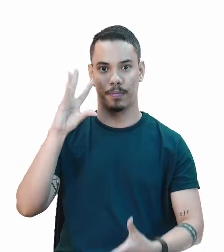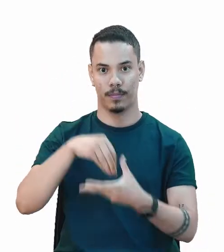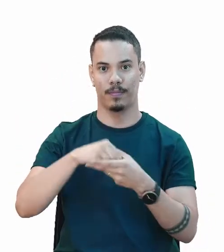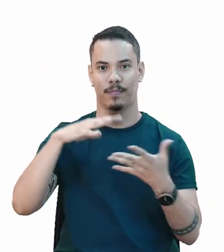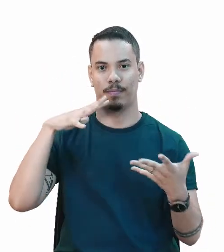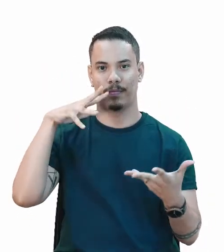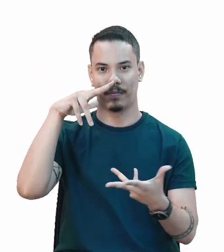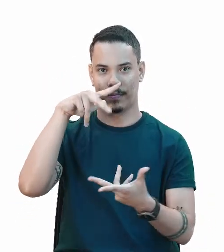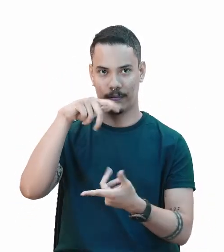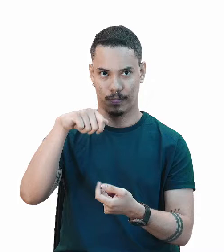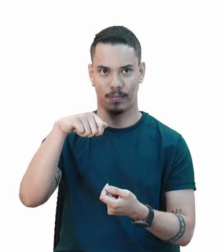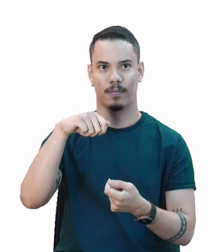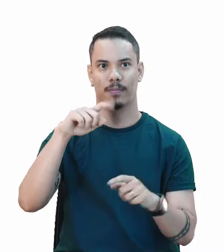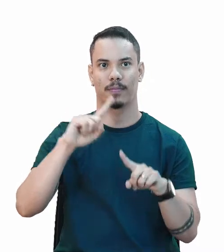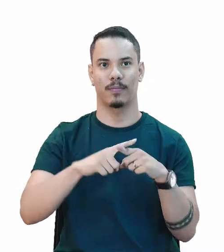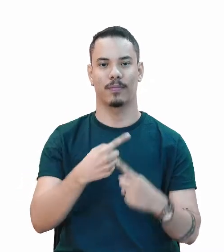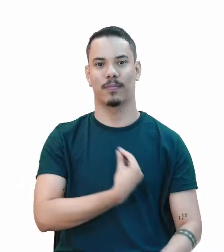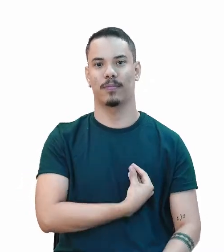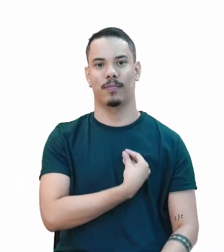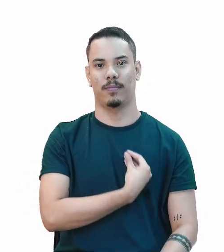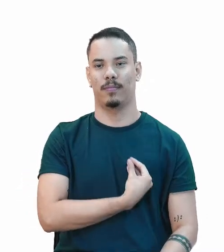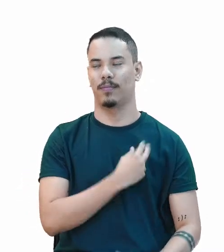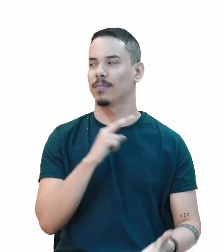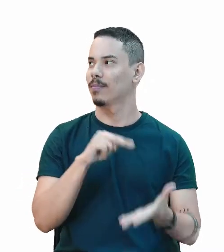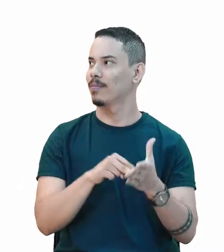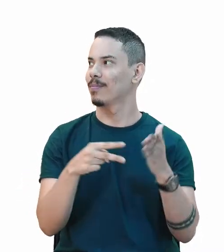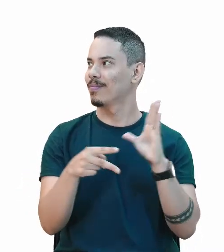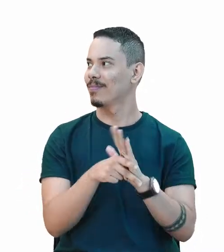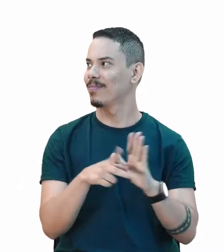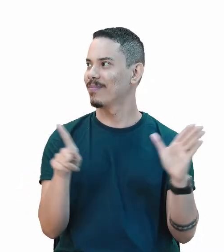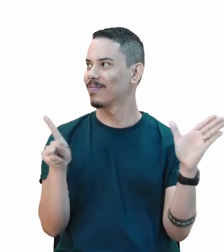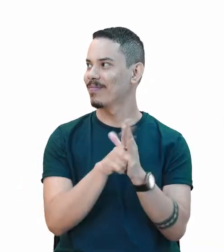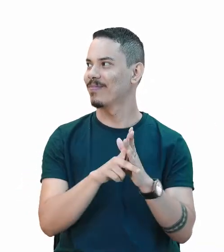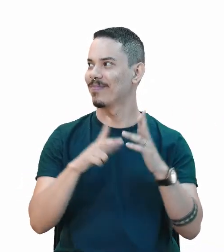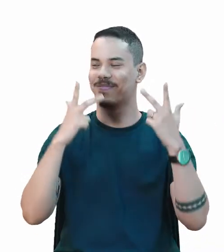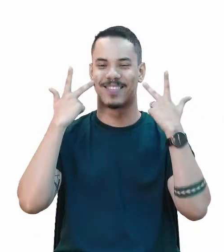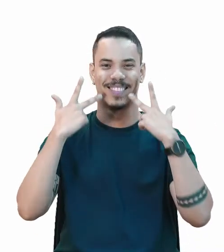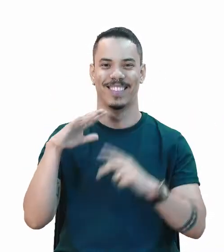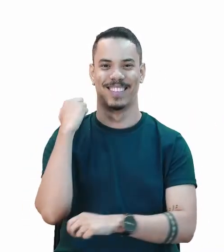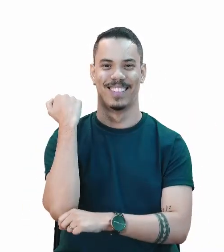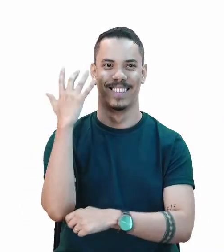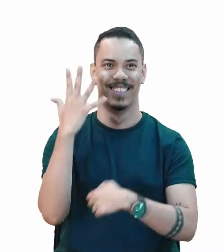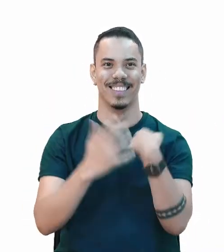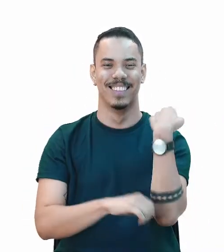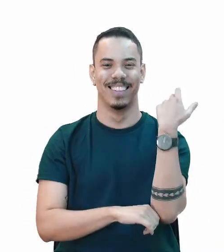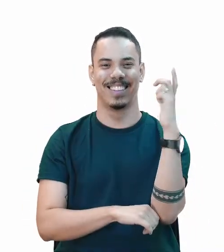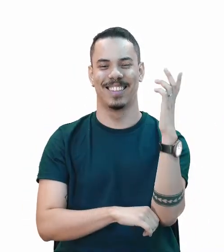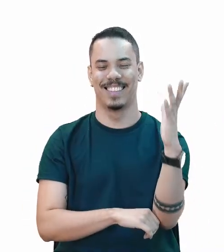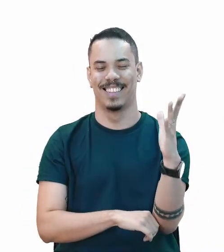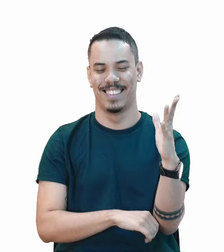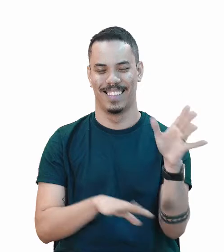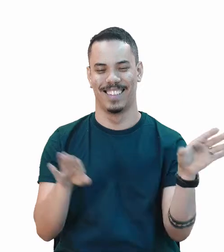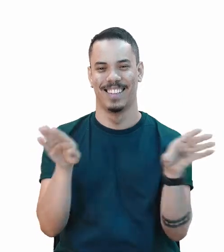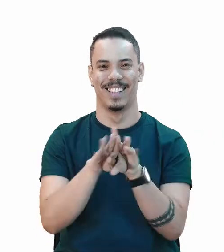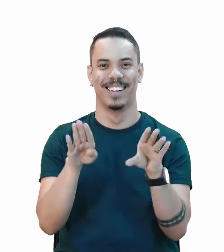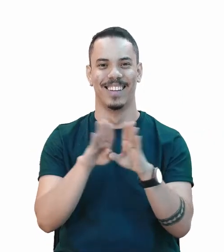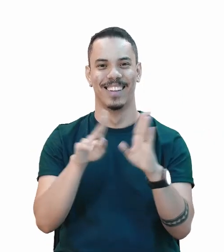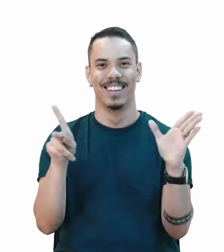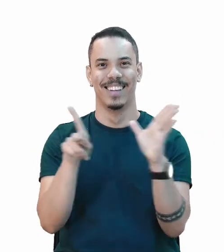O ideal da vida é viver de acordo com a natureza. Olha só, dirigido por